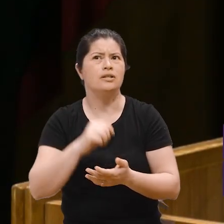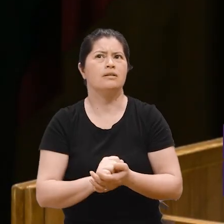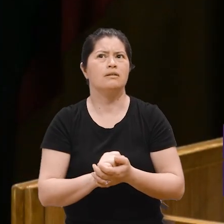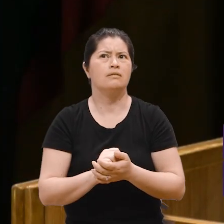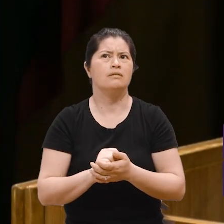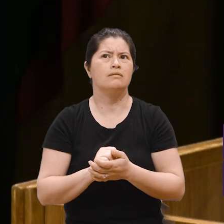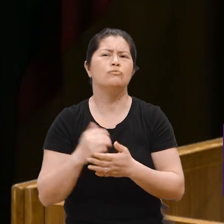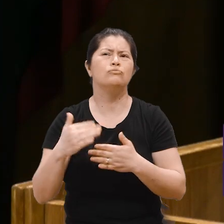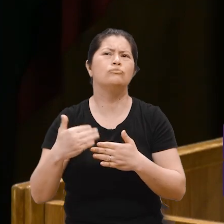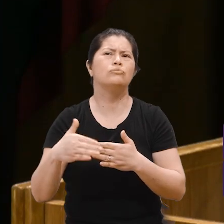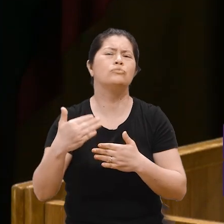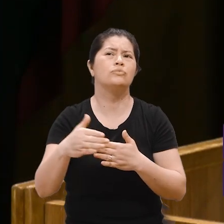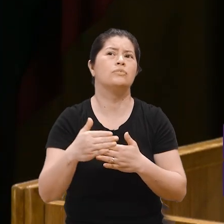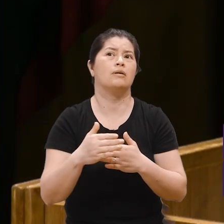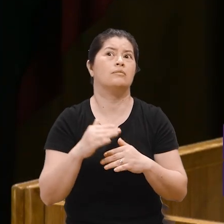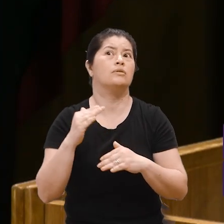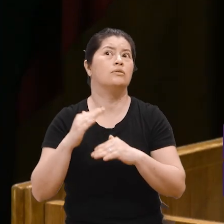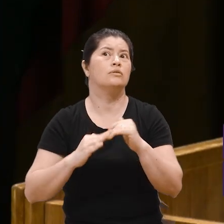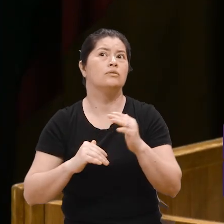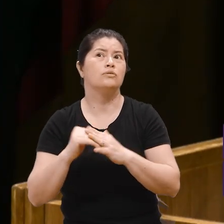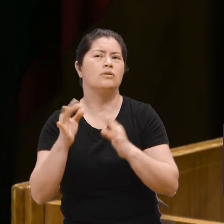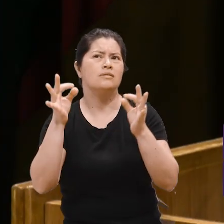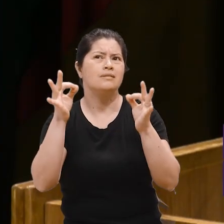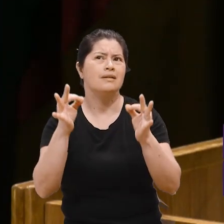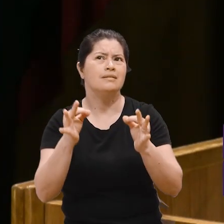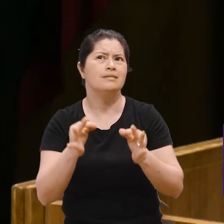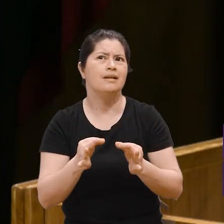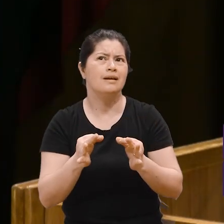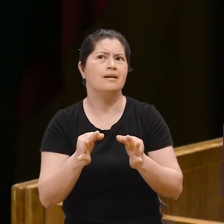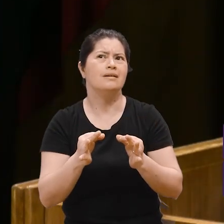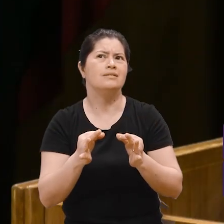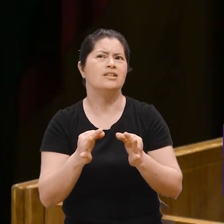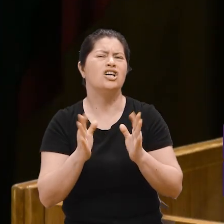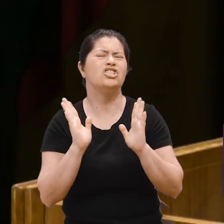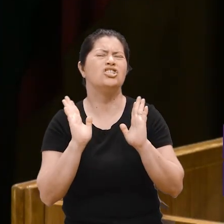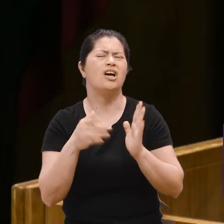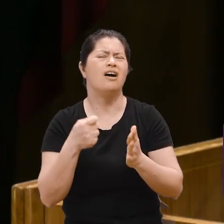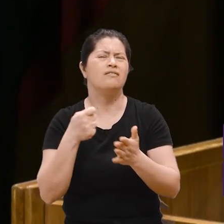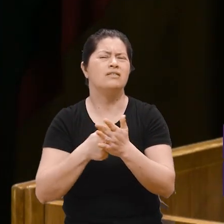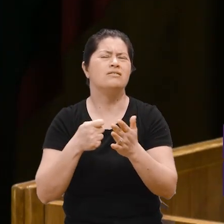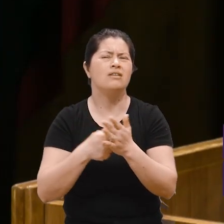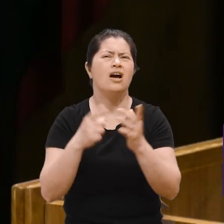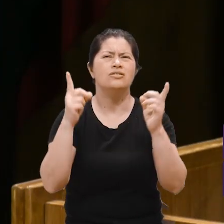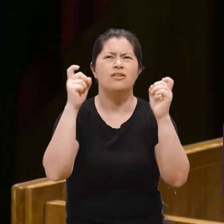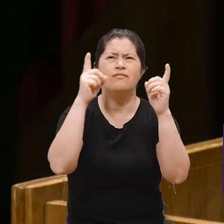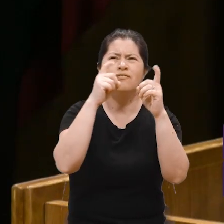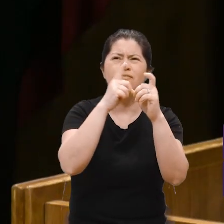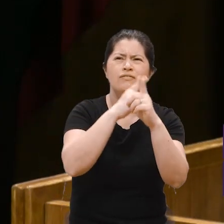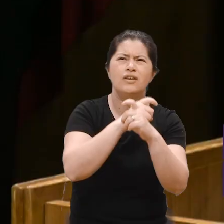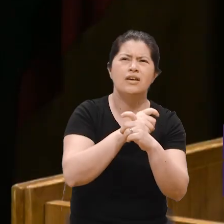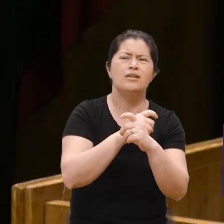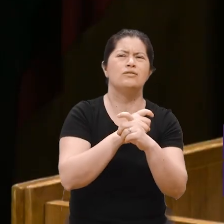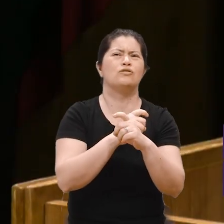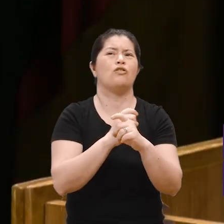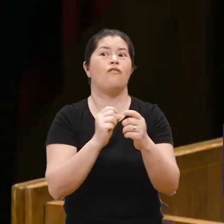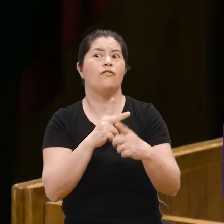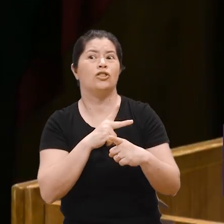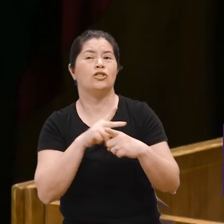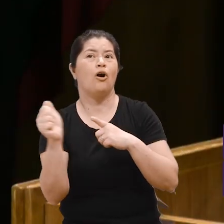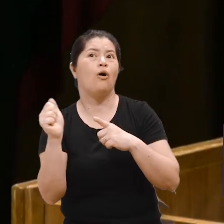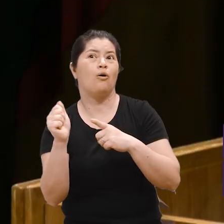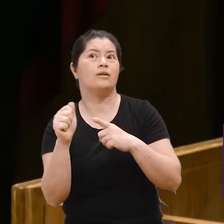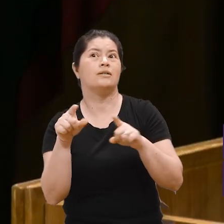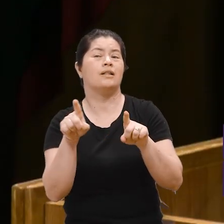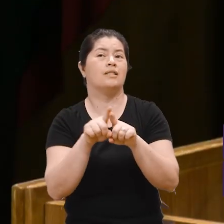esse tempo de atividade, com toda certeza já enfrentou tudo que foi dificuldade, grandes percalços, grandes vitórias, como